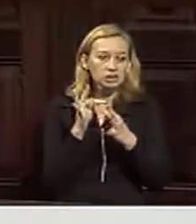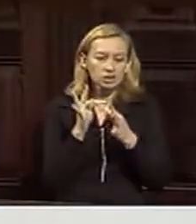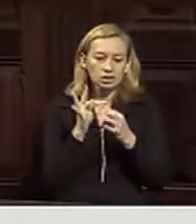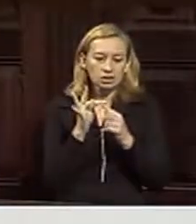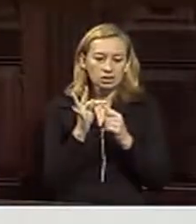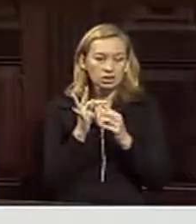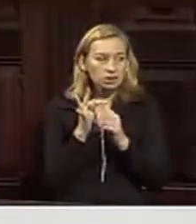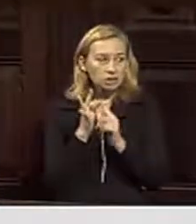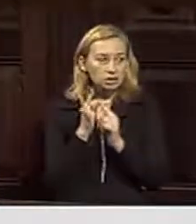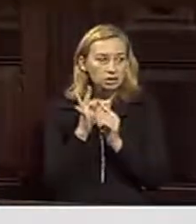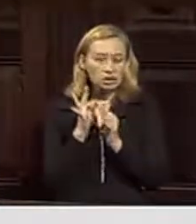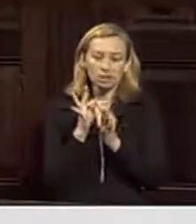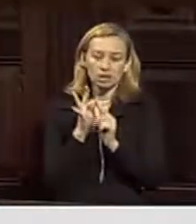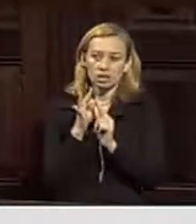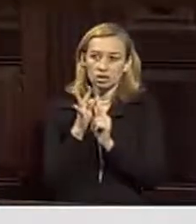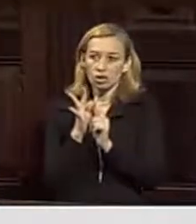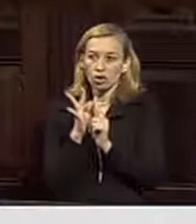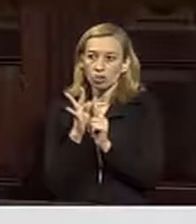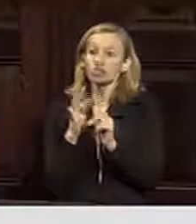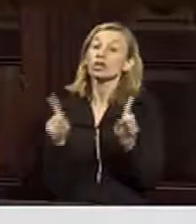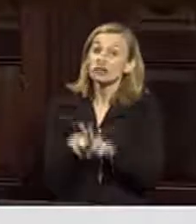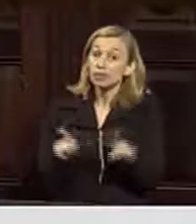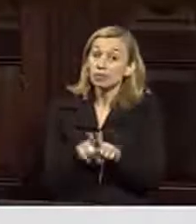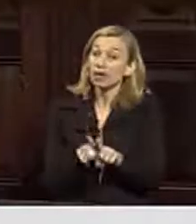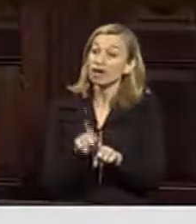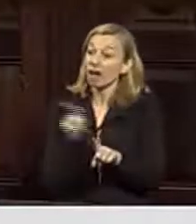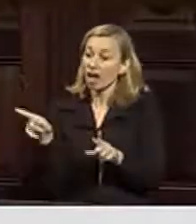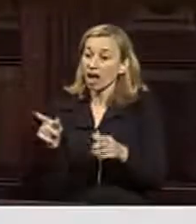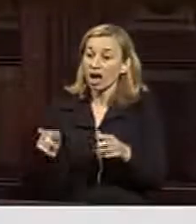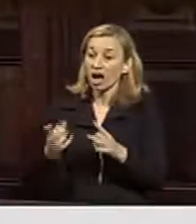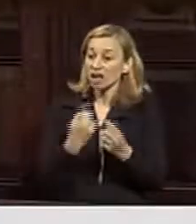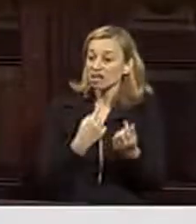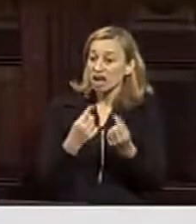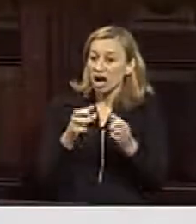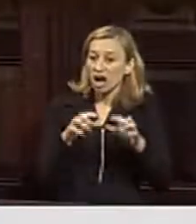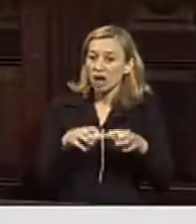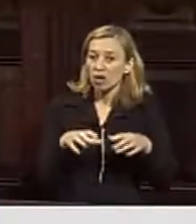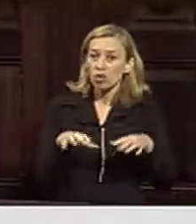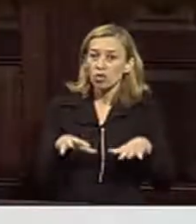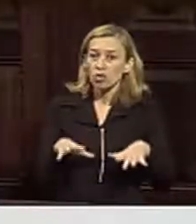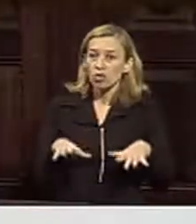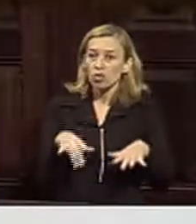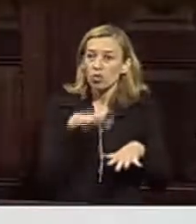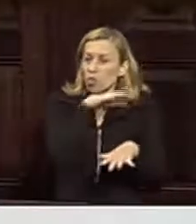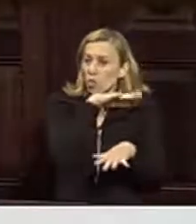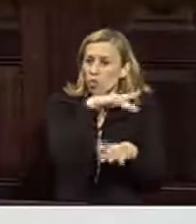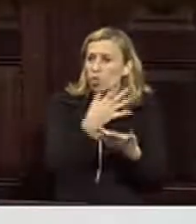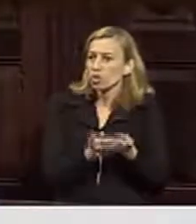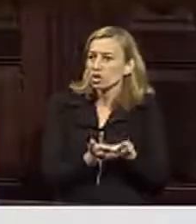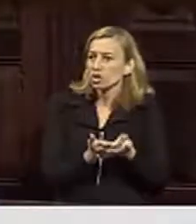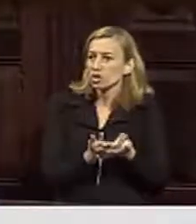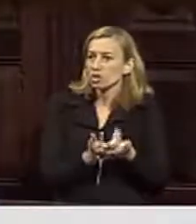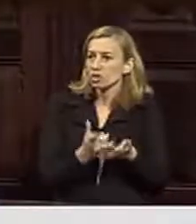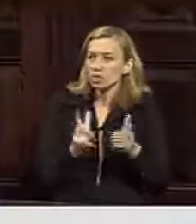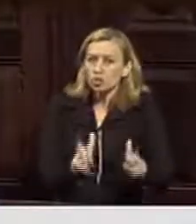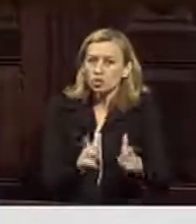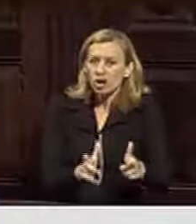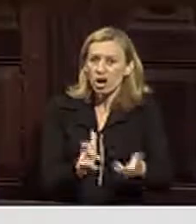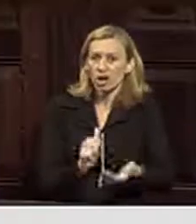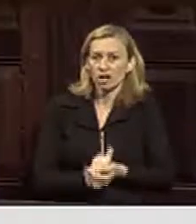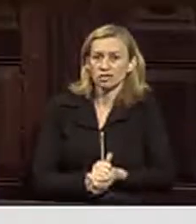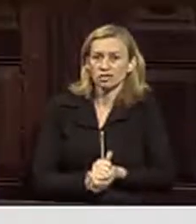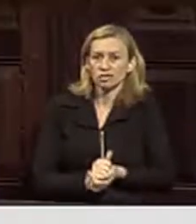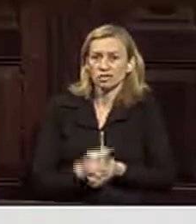Janeiro. Um polo de desenvolvimento turístico com uma hotelaria instalada ao